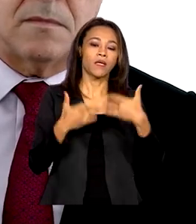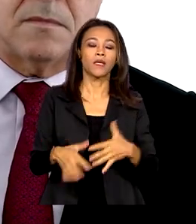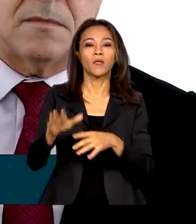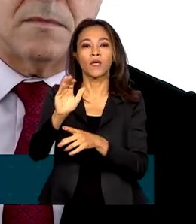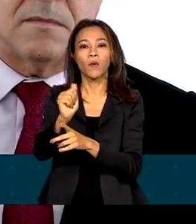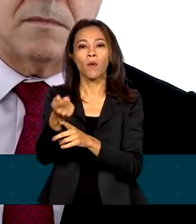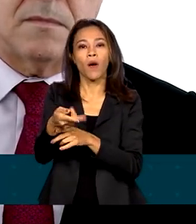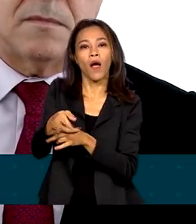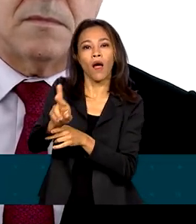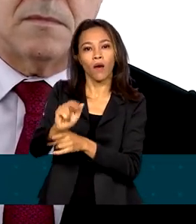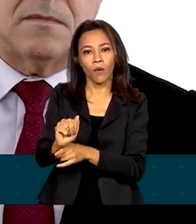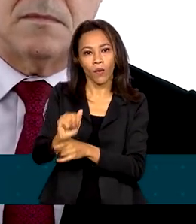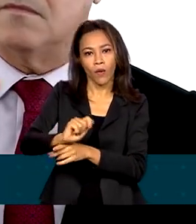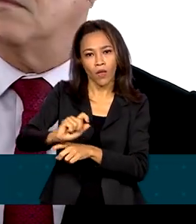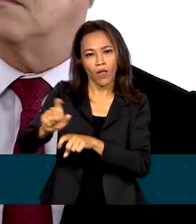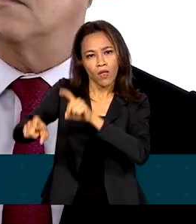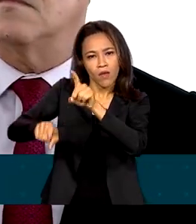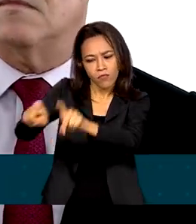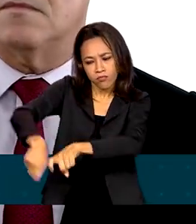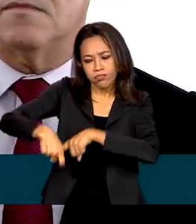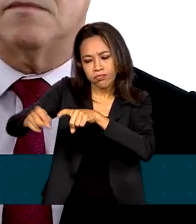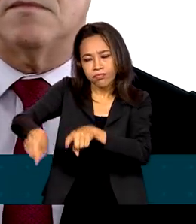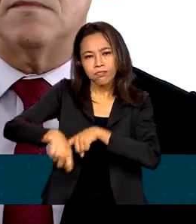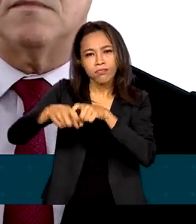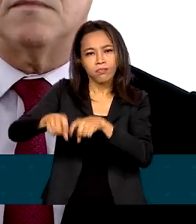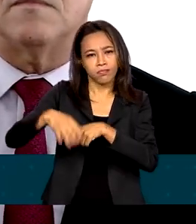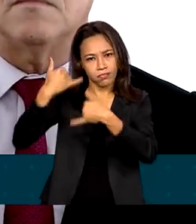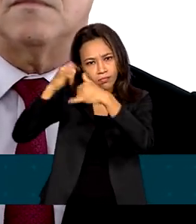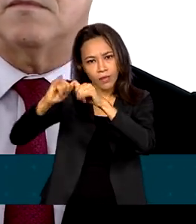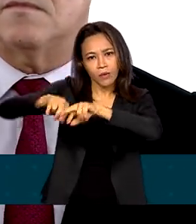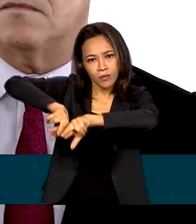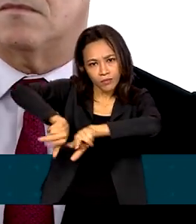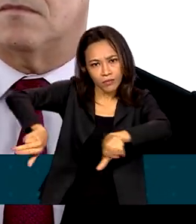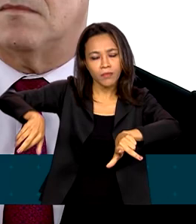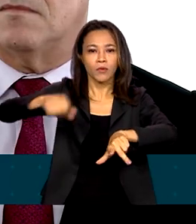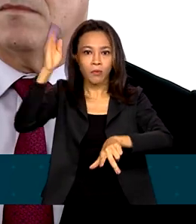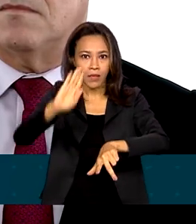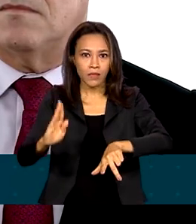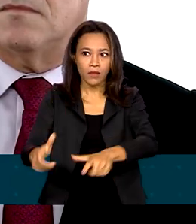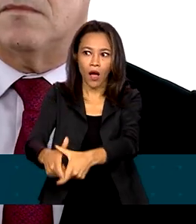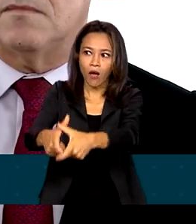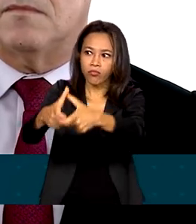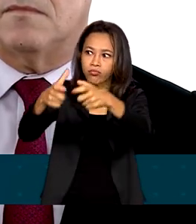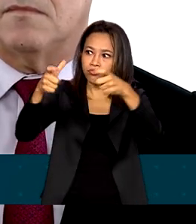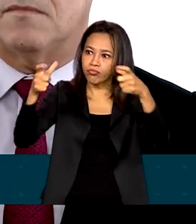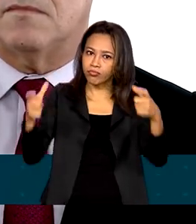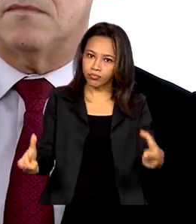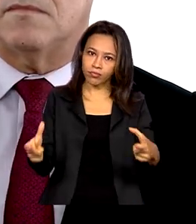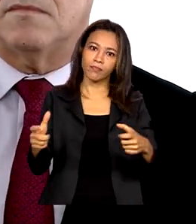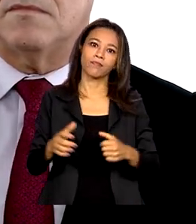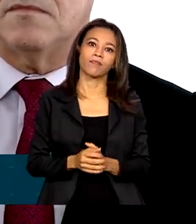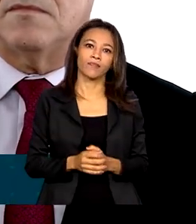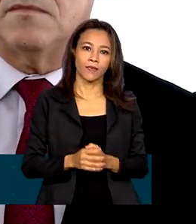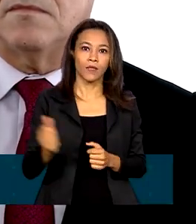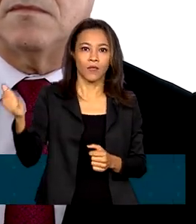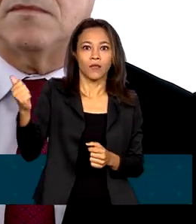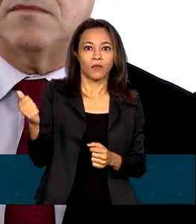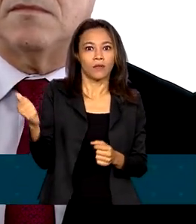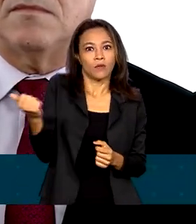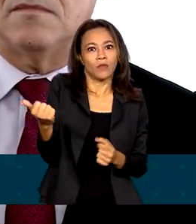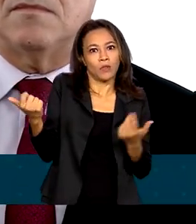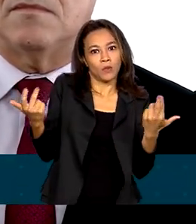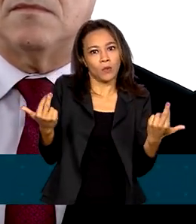cresce, né, a ritmo chinês, né, muito grande. E, às vezes, o governo,